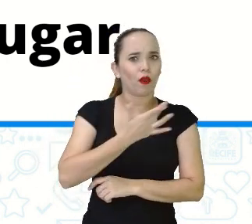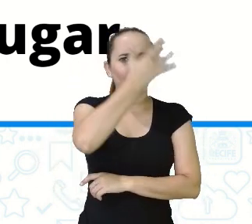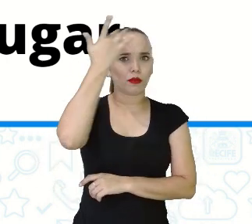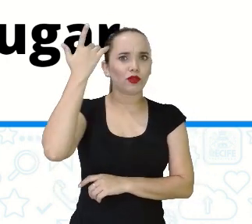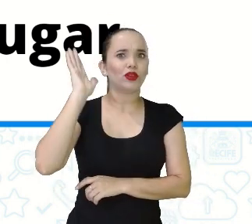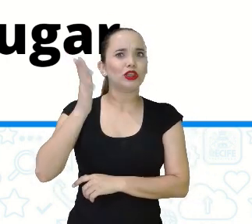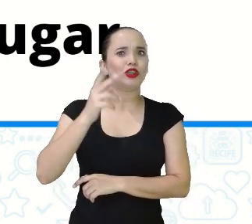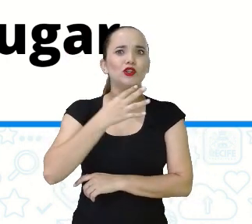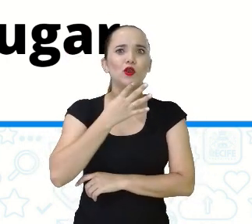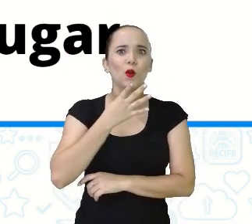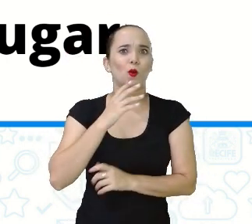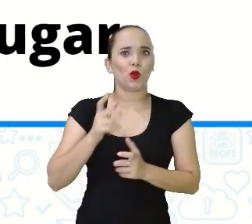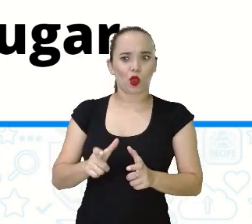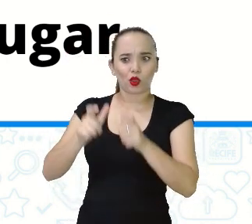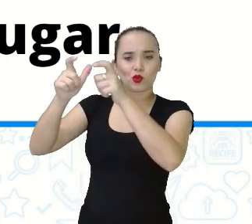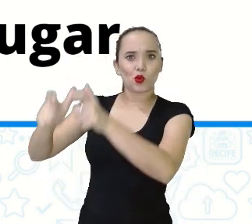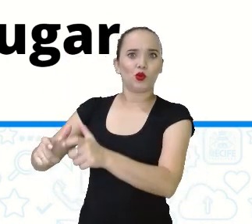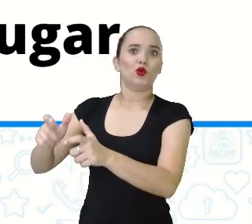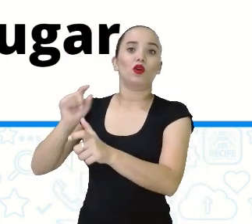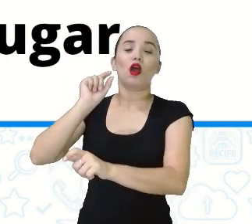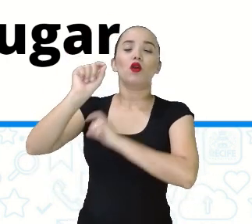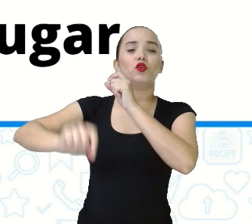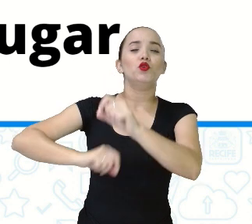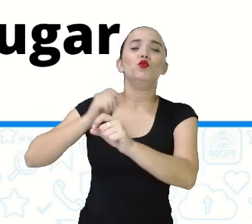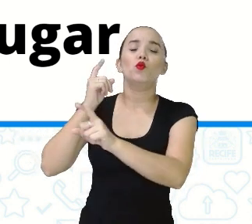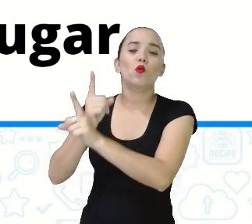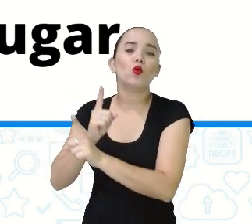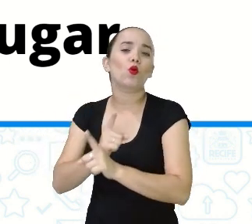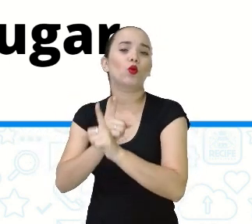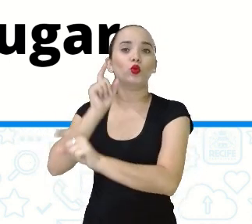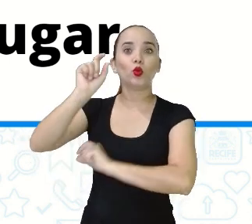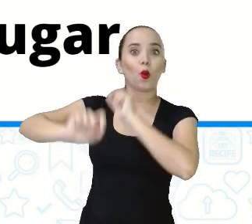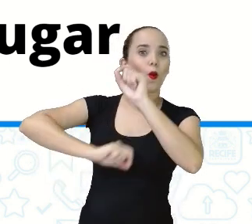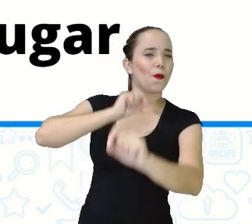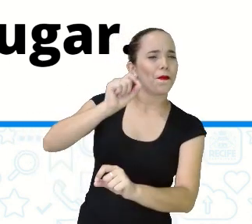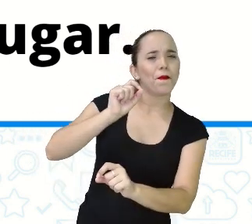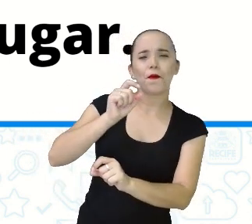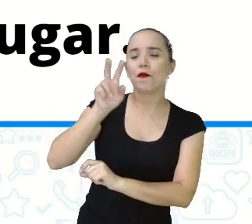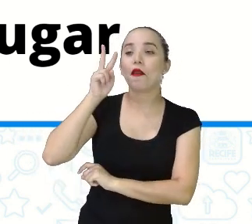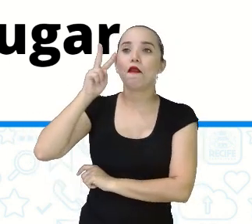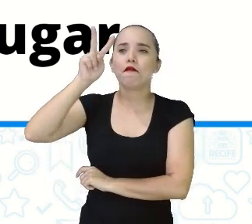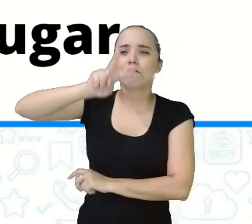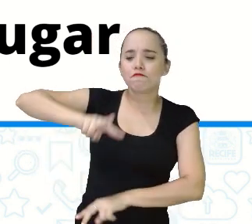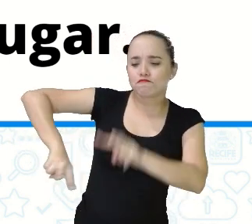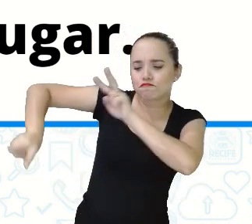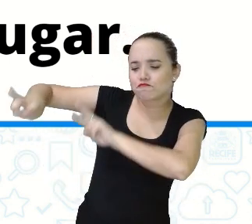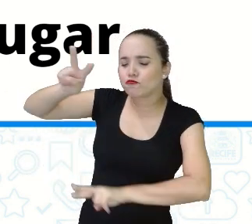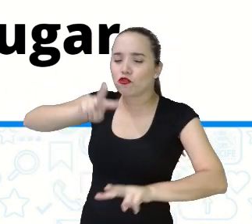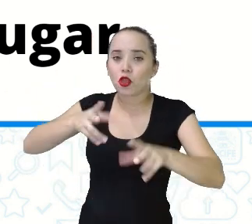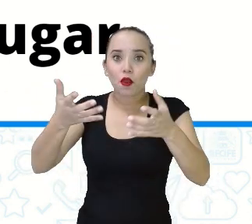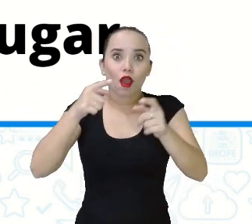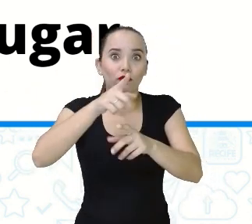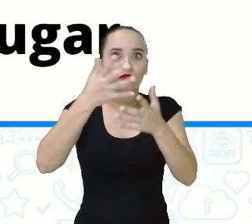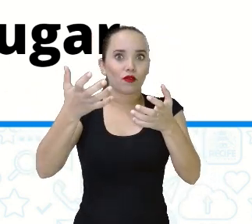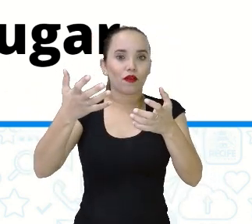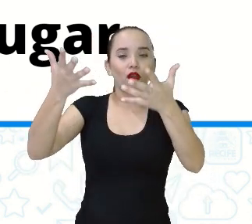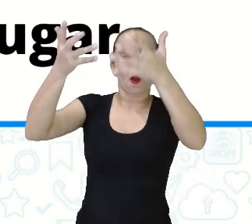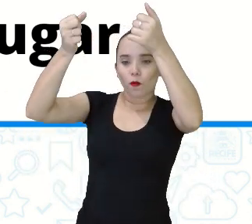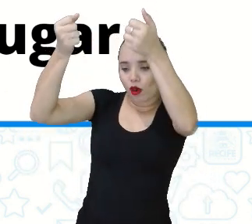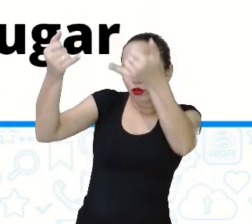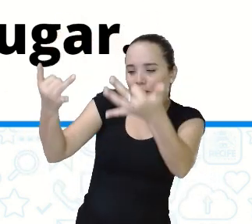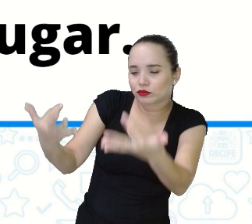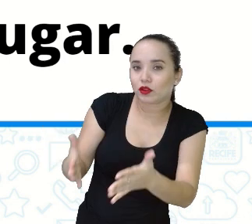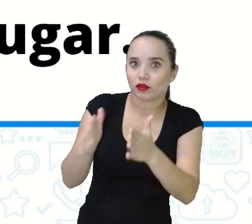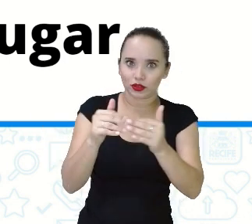e como é, qual é, o que foi que viu lá, fazer uma breve descrição do local para você. Então, este é